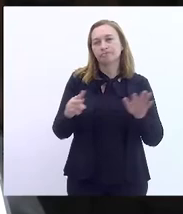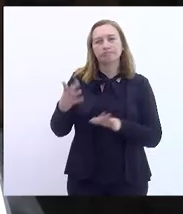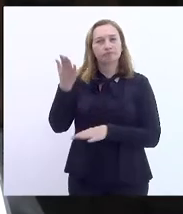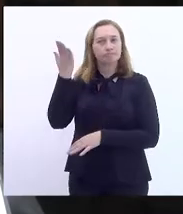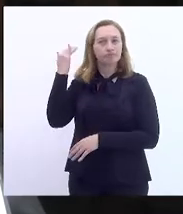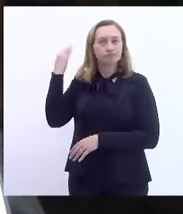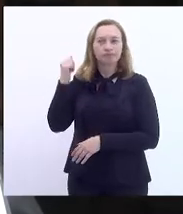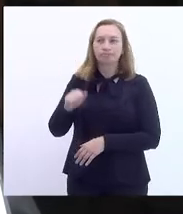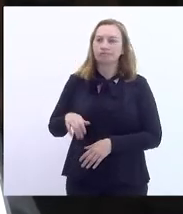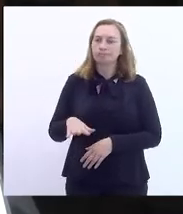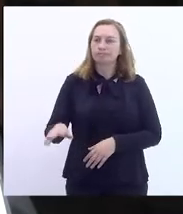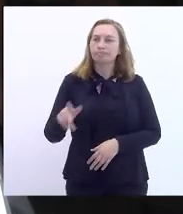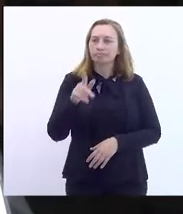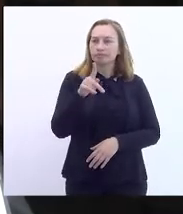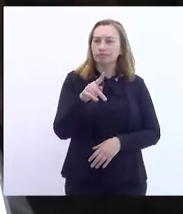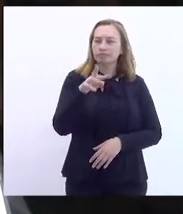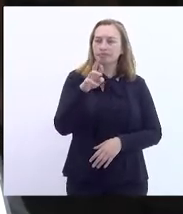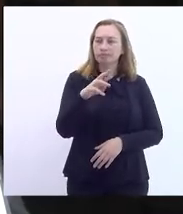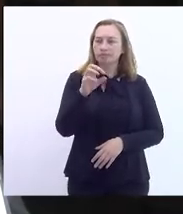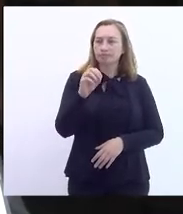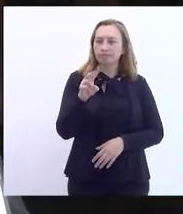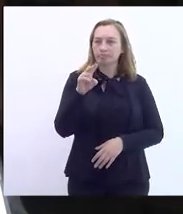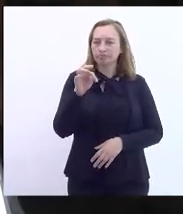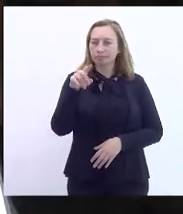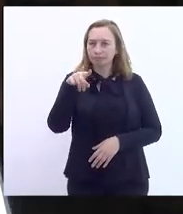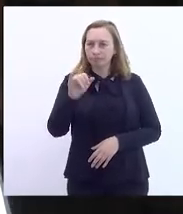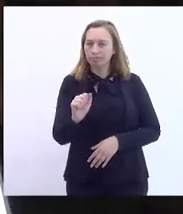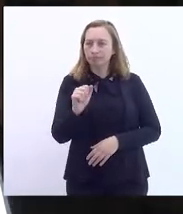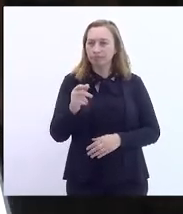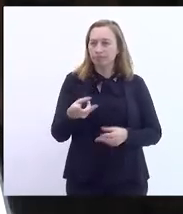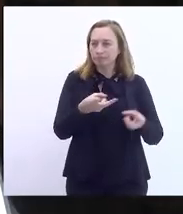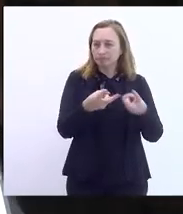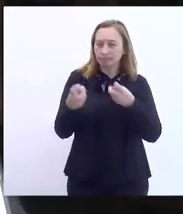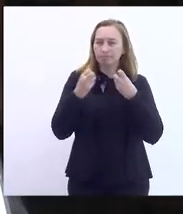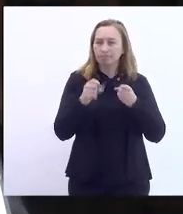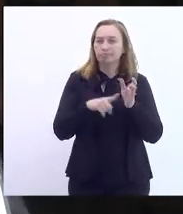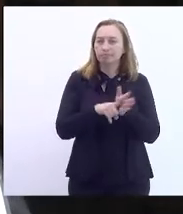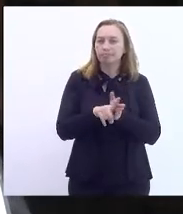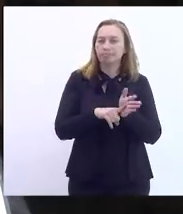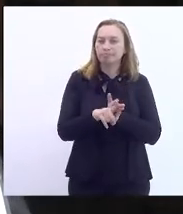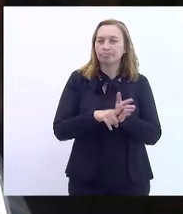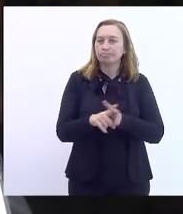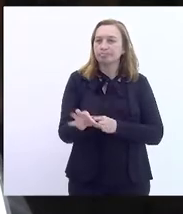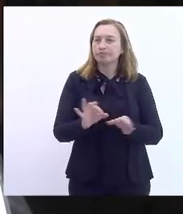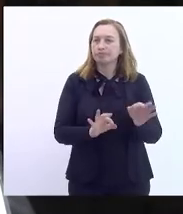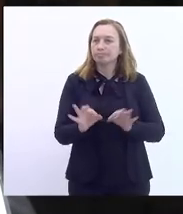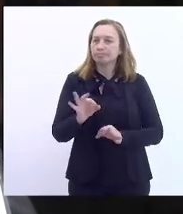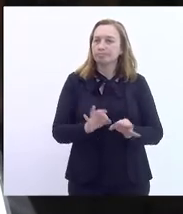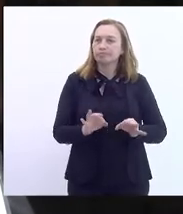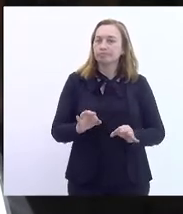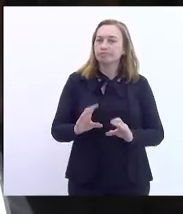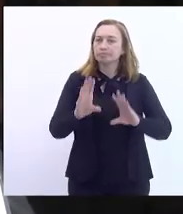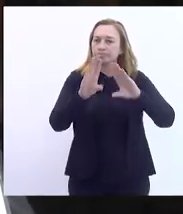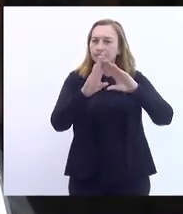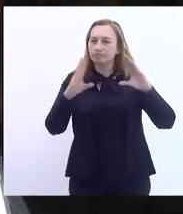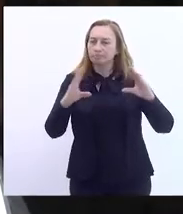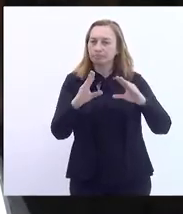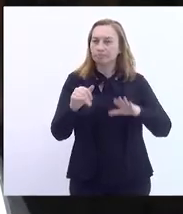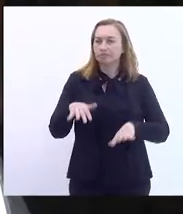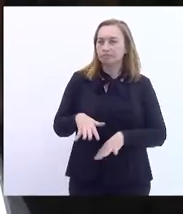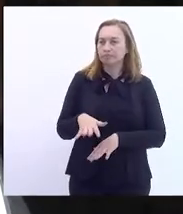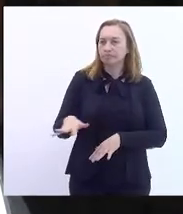passada na favela da Providência onde nós percebemos ali uma pesquisa pela organização entre o céu e a favela